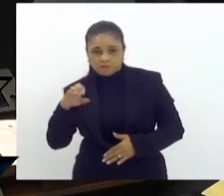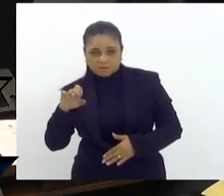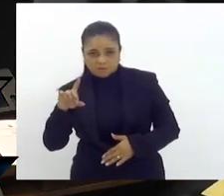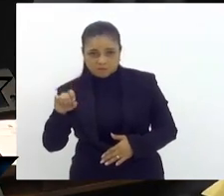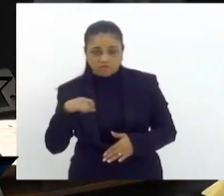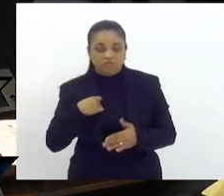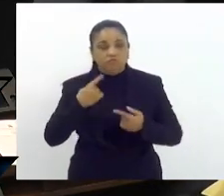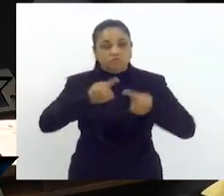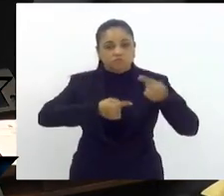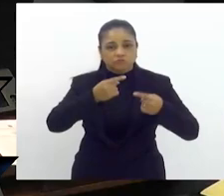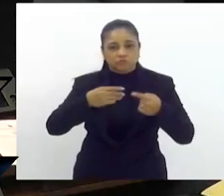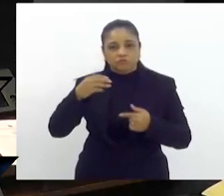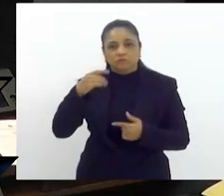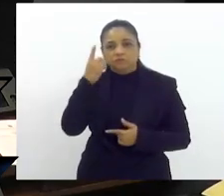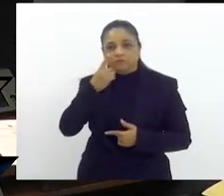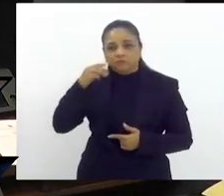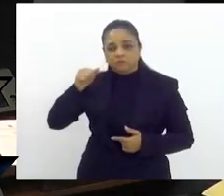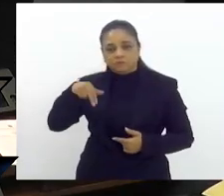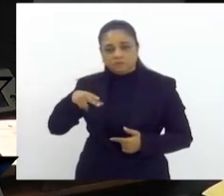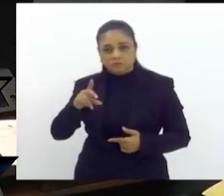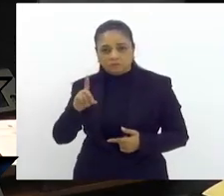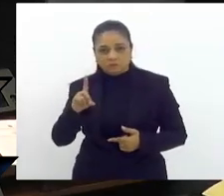Anderson Moraes